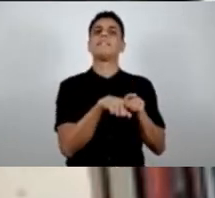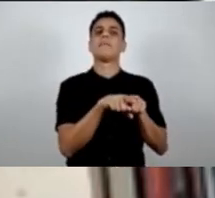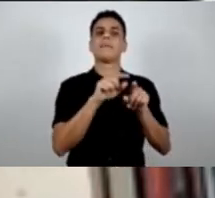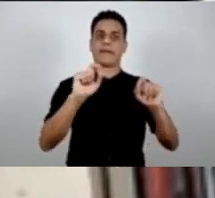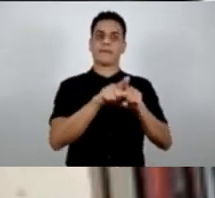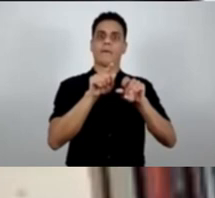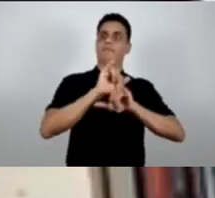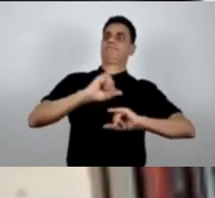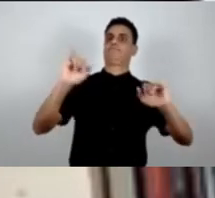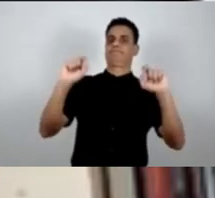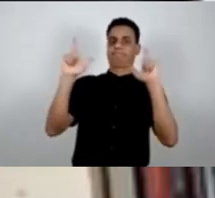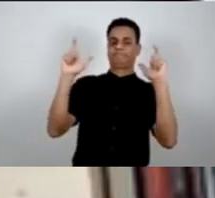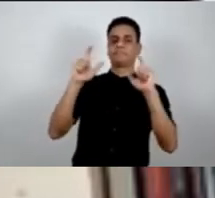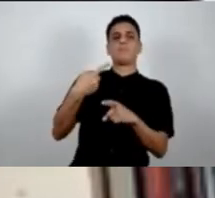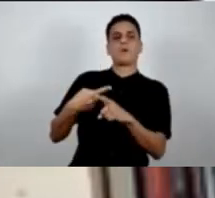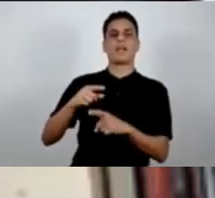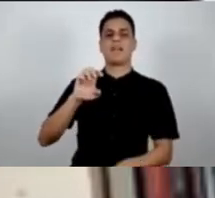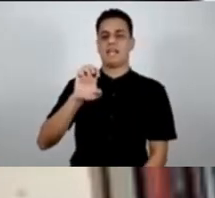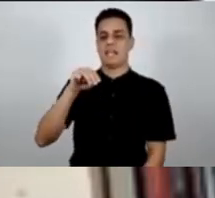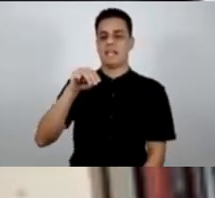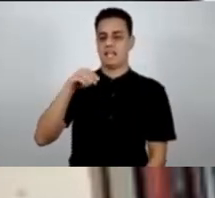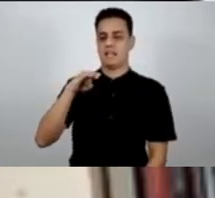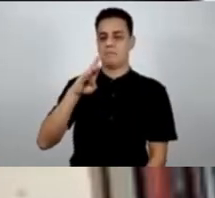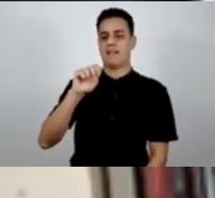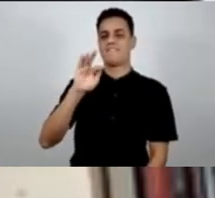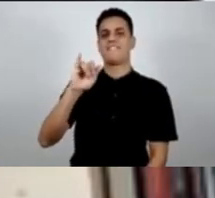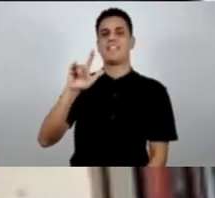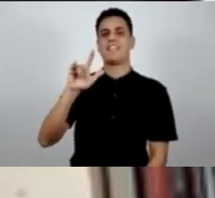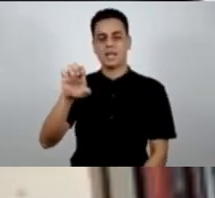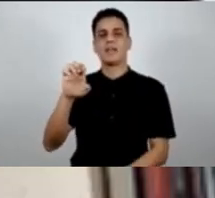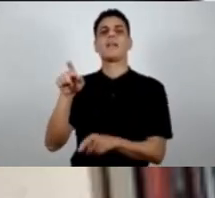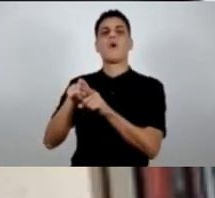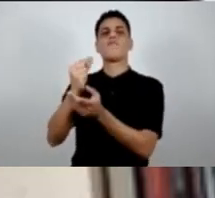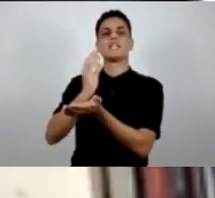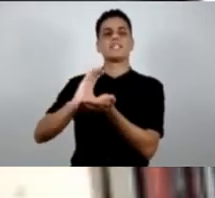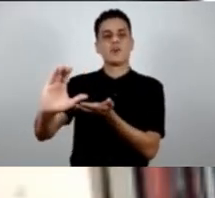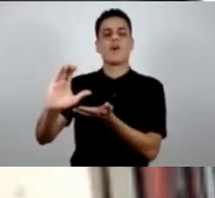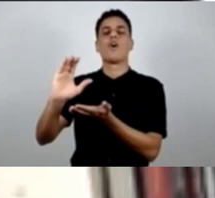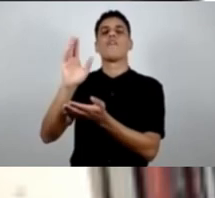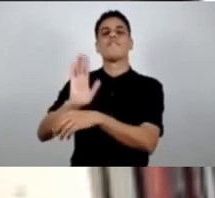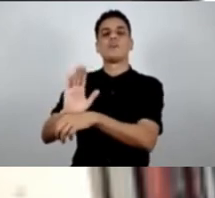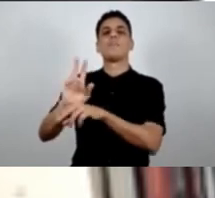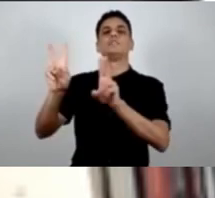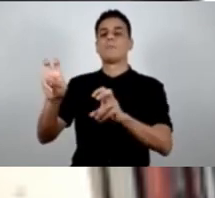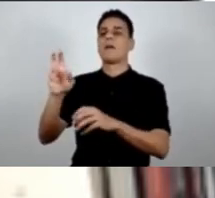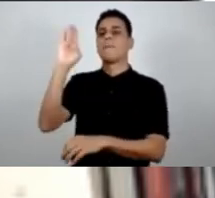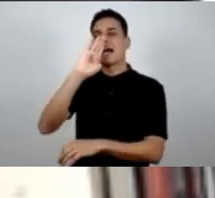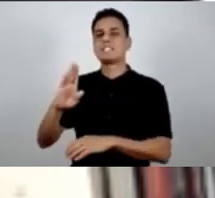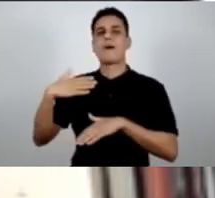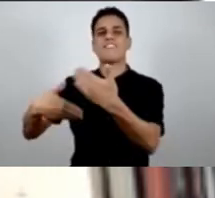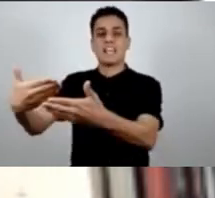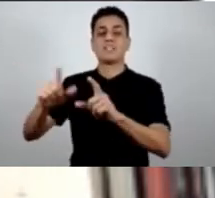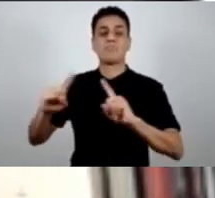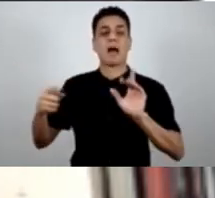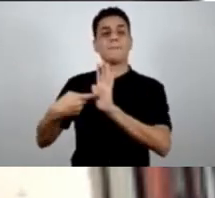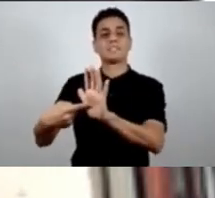pela Embra Filme daquele filme Pra Frente Brasil, não é? Que retratava cenas de tortura, isso desagradou os militares.